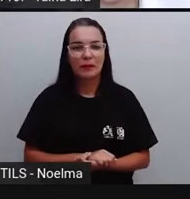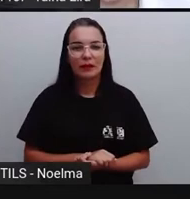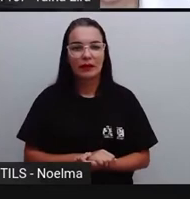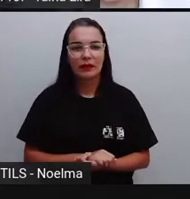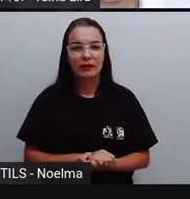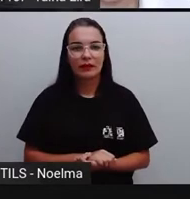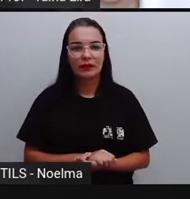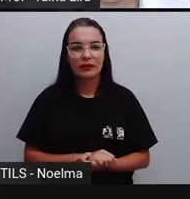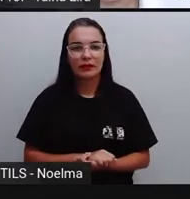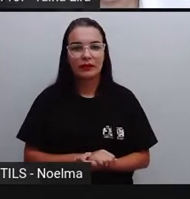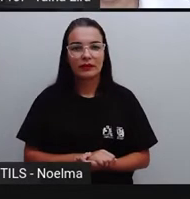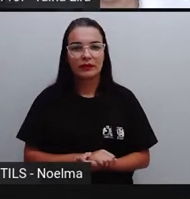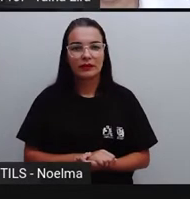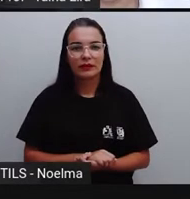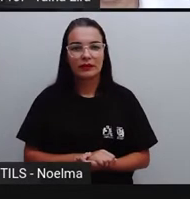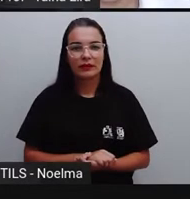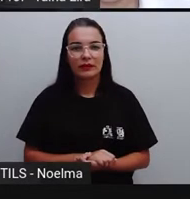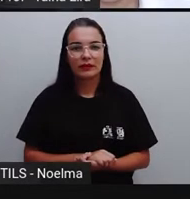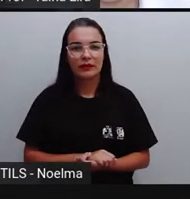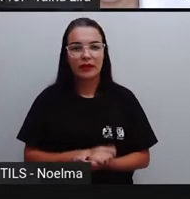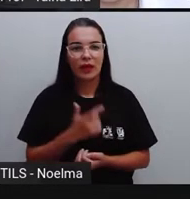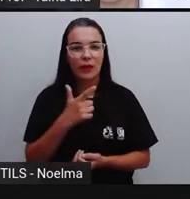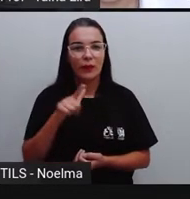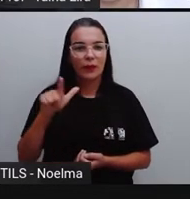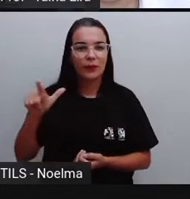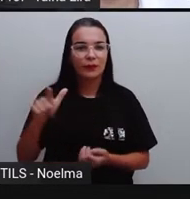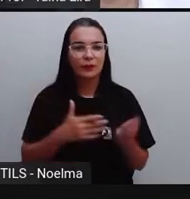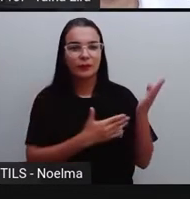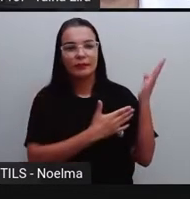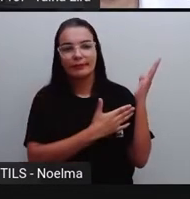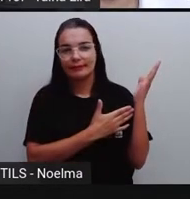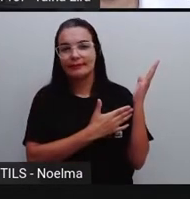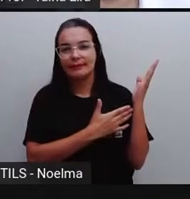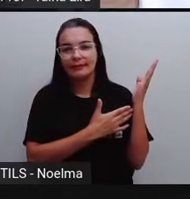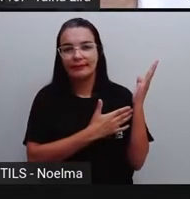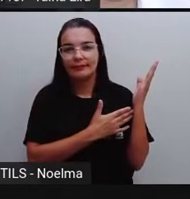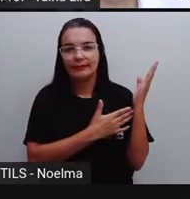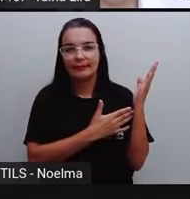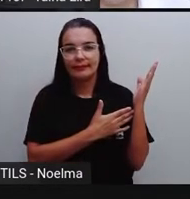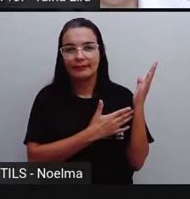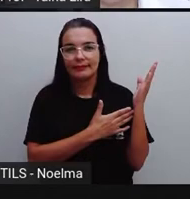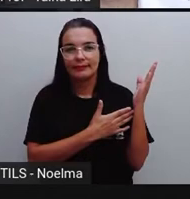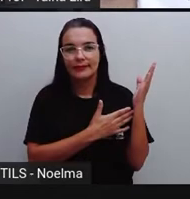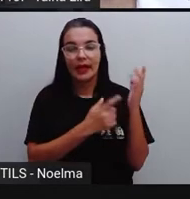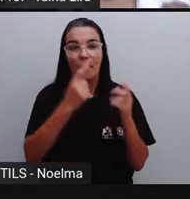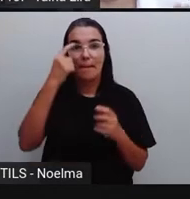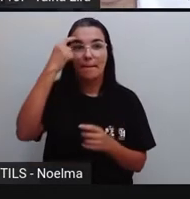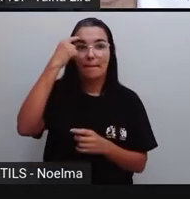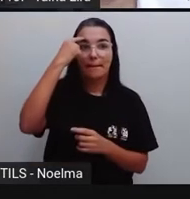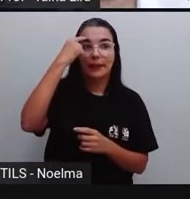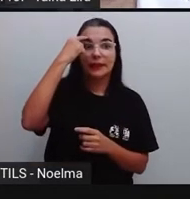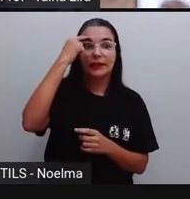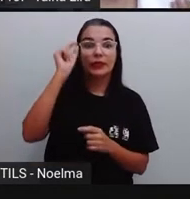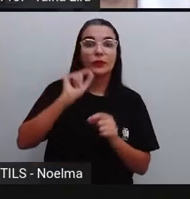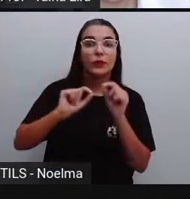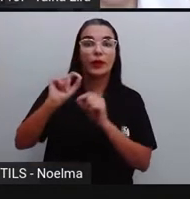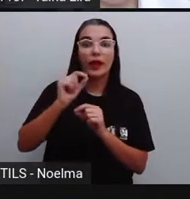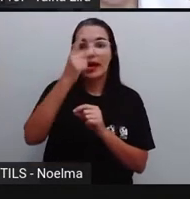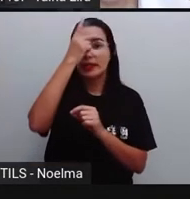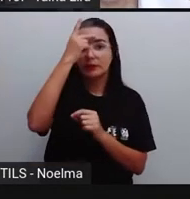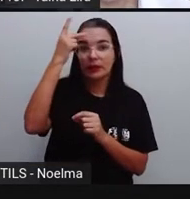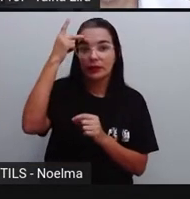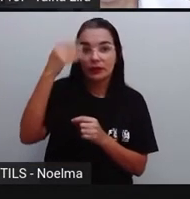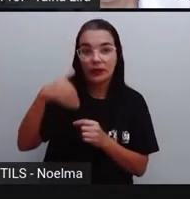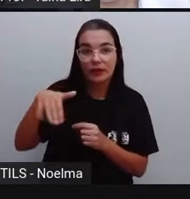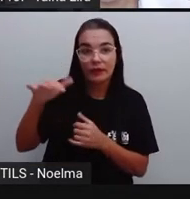Olha lá, mais um também feito pensando no público que vai